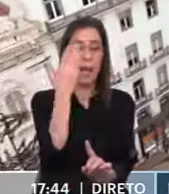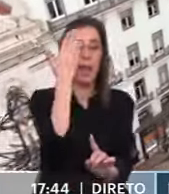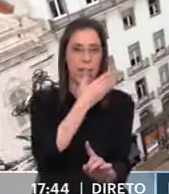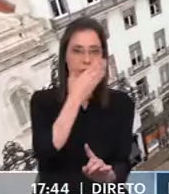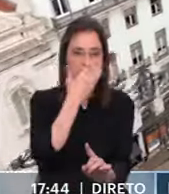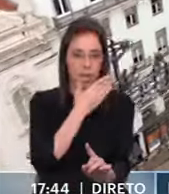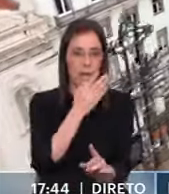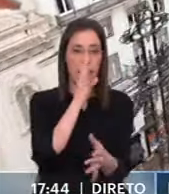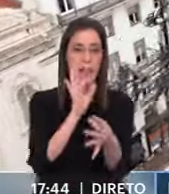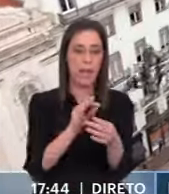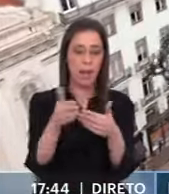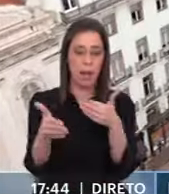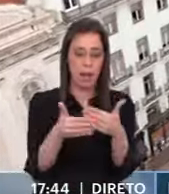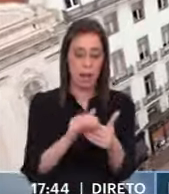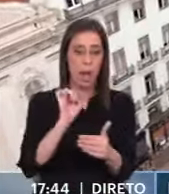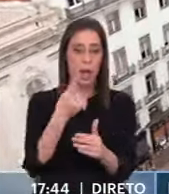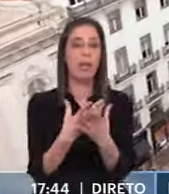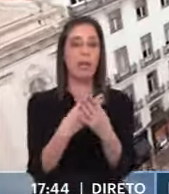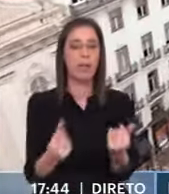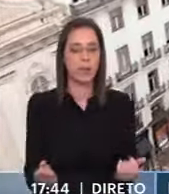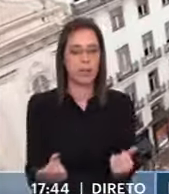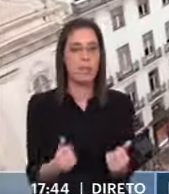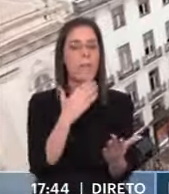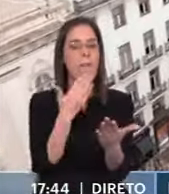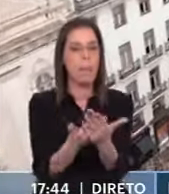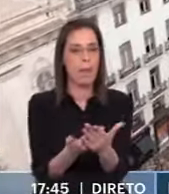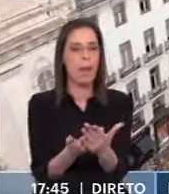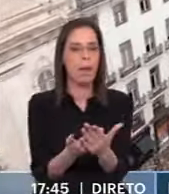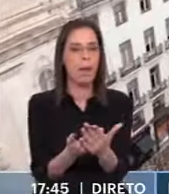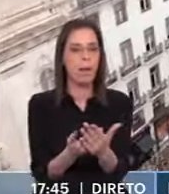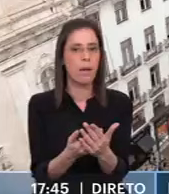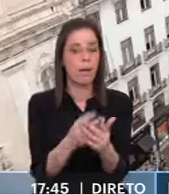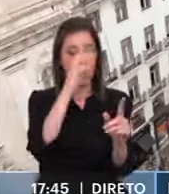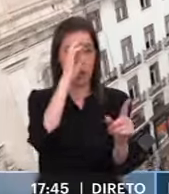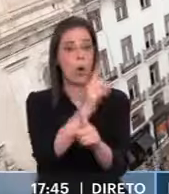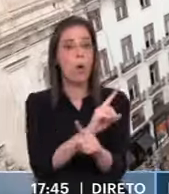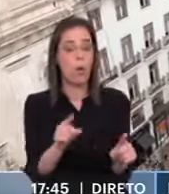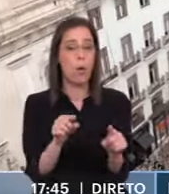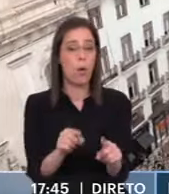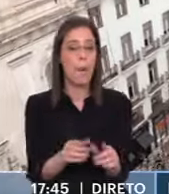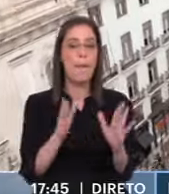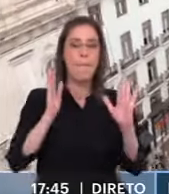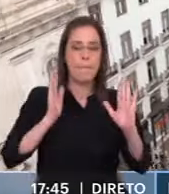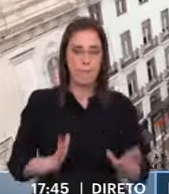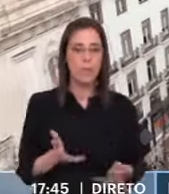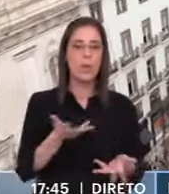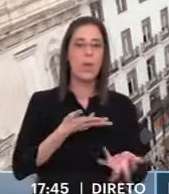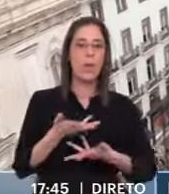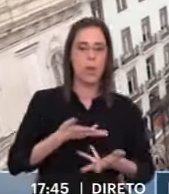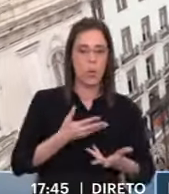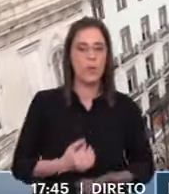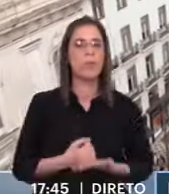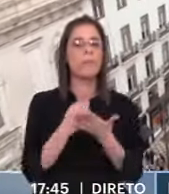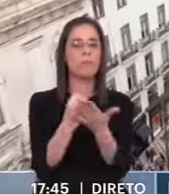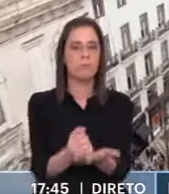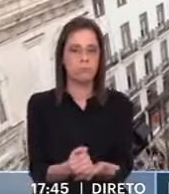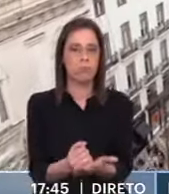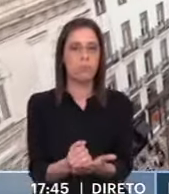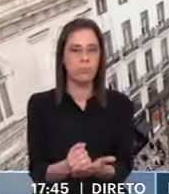no mais curto espaço de tempo possível devem ser dados aos docentes. É preciso negociar o apoio